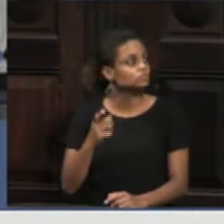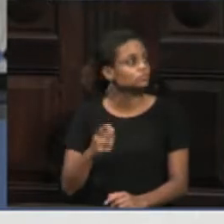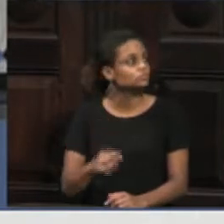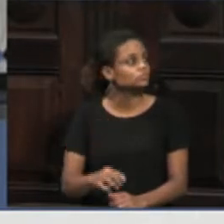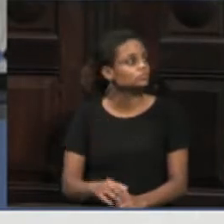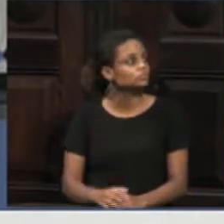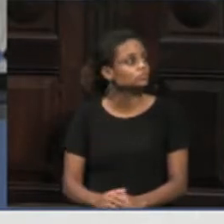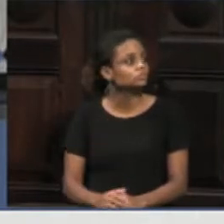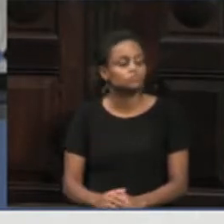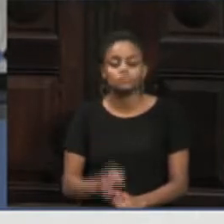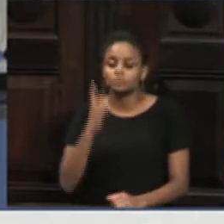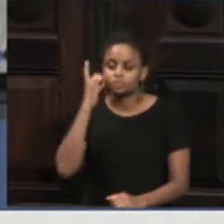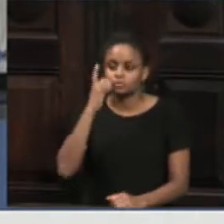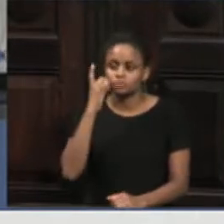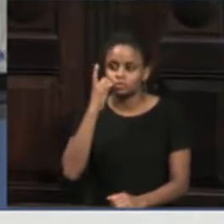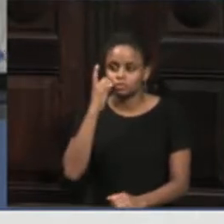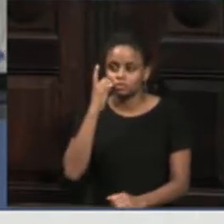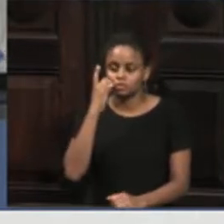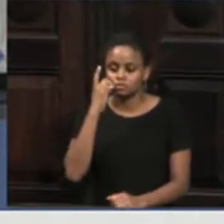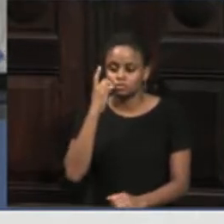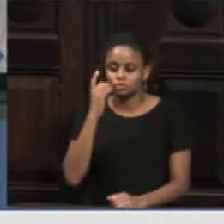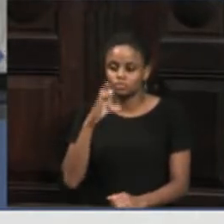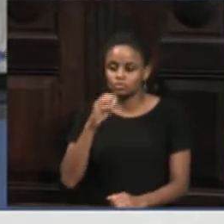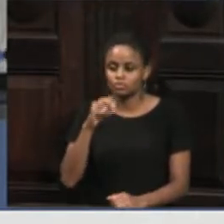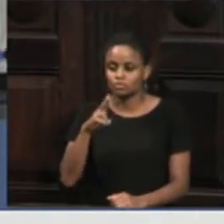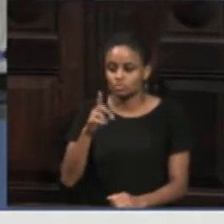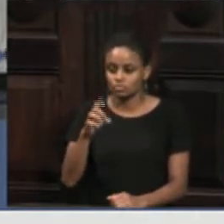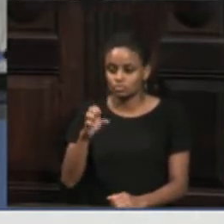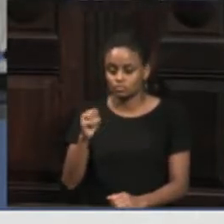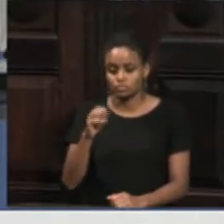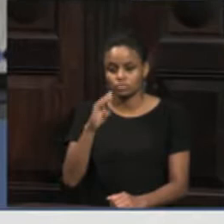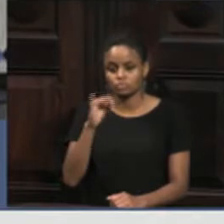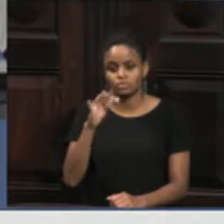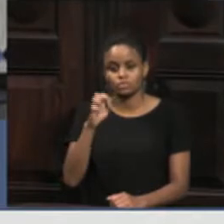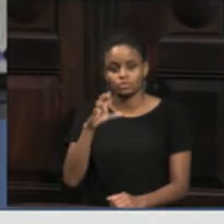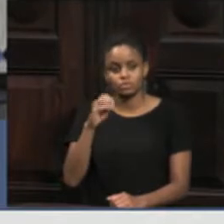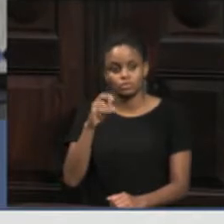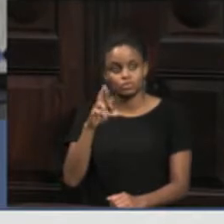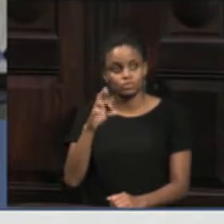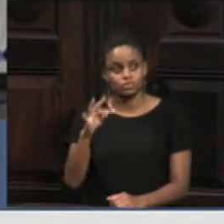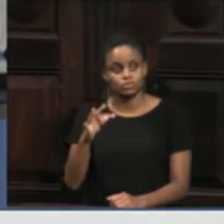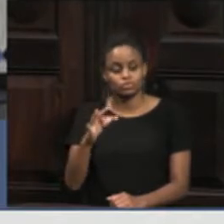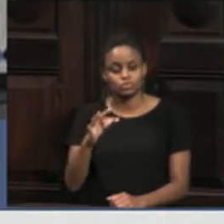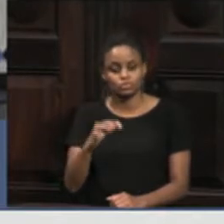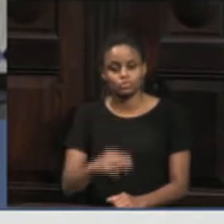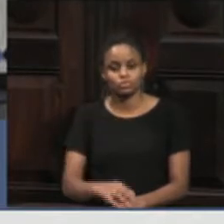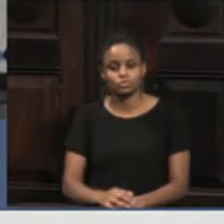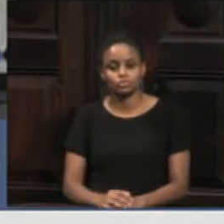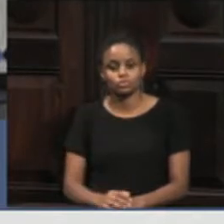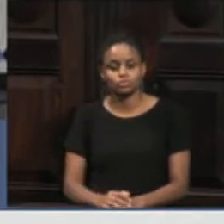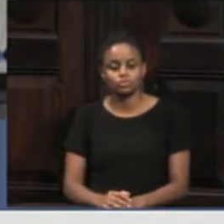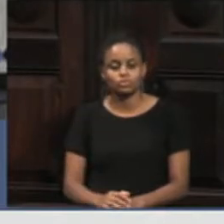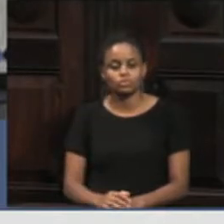Luiz Martins, deputado Conte Bittencourt, deputado Luiz Paulo.